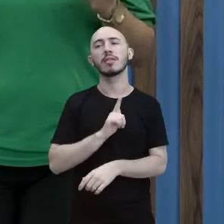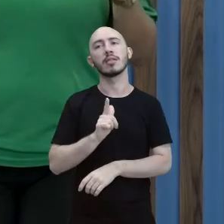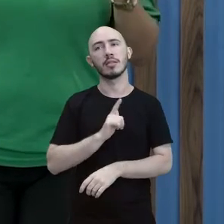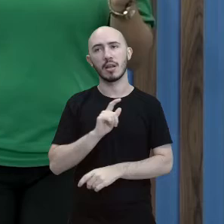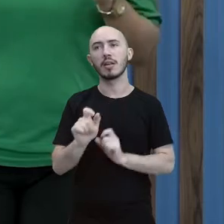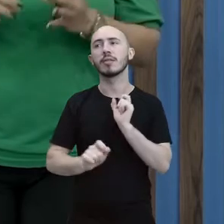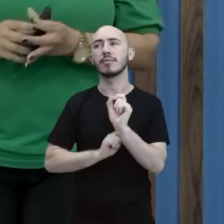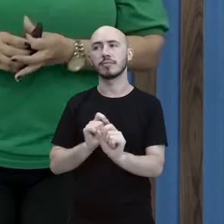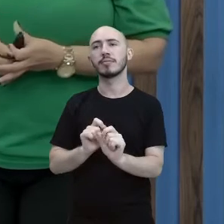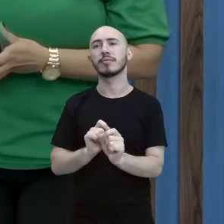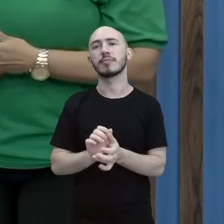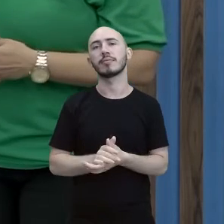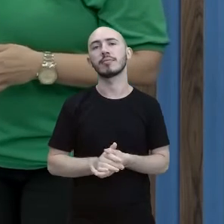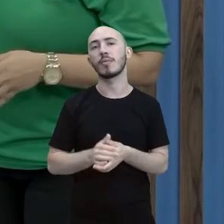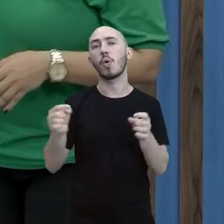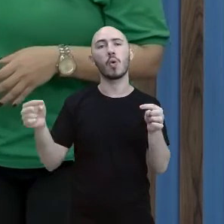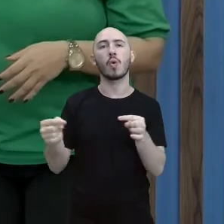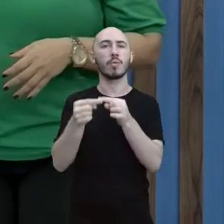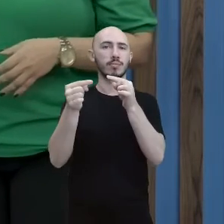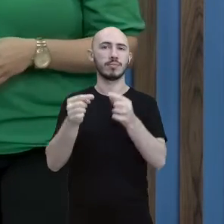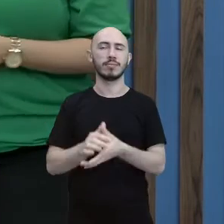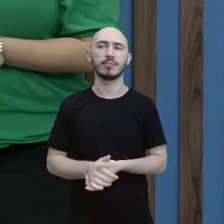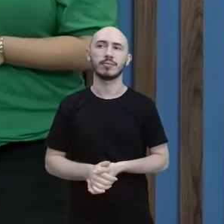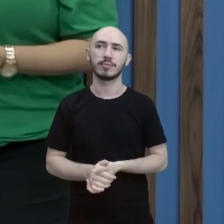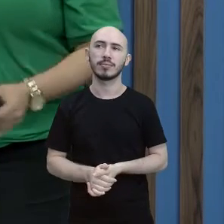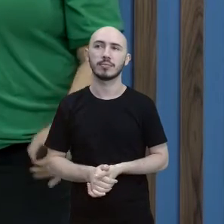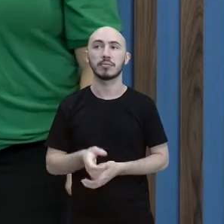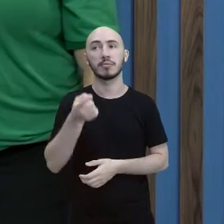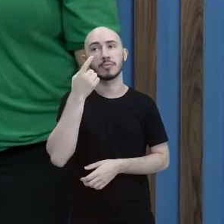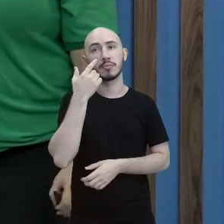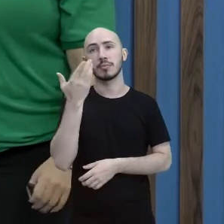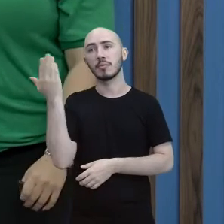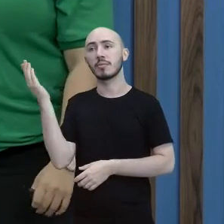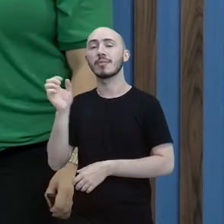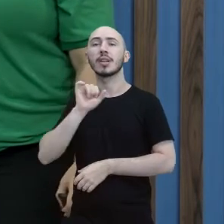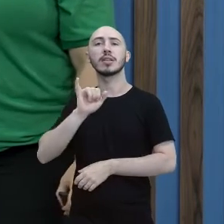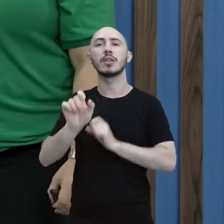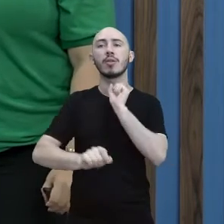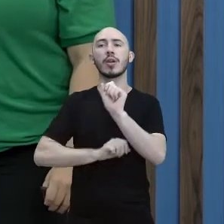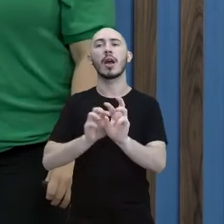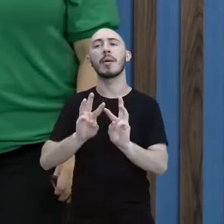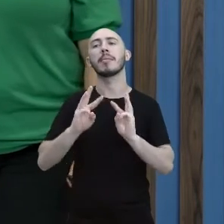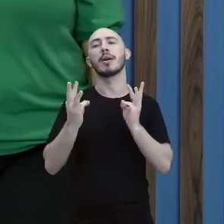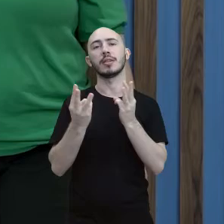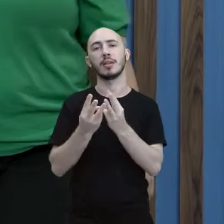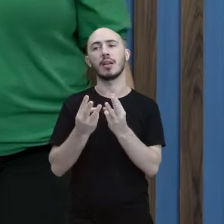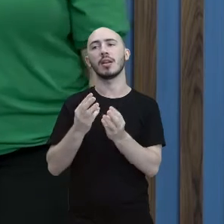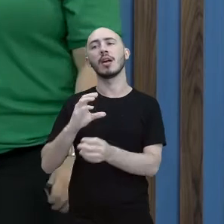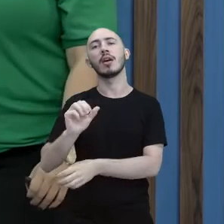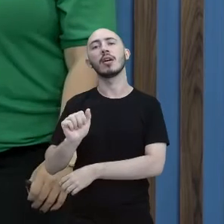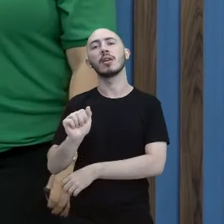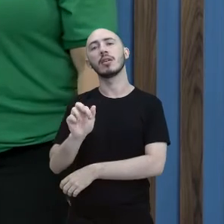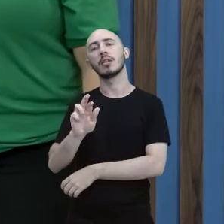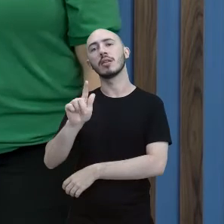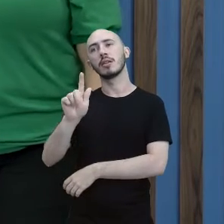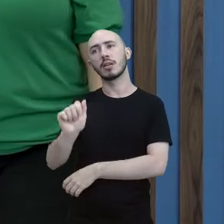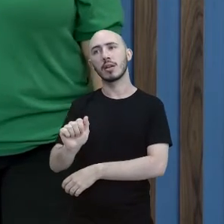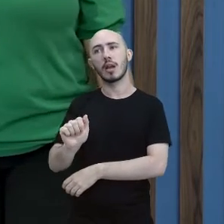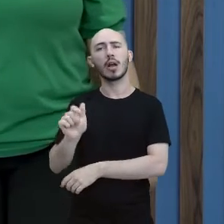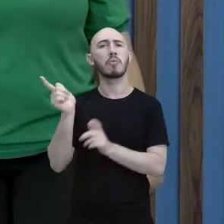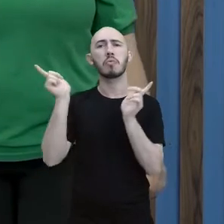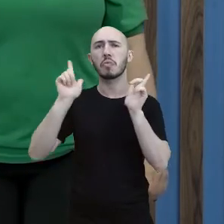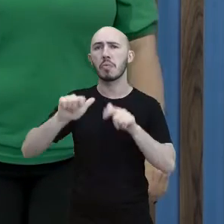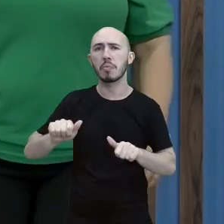cargas opostas vão se atrair, tá? E aquela matéria que tem carga neutra não